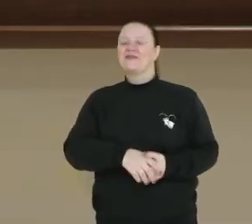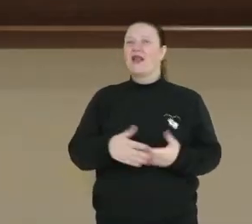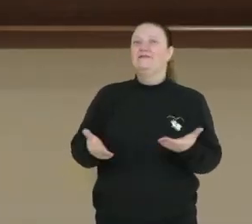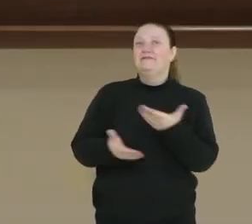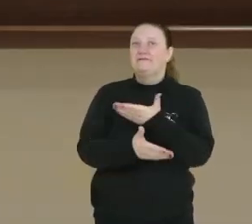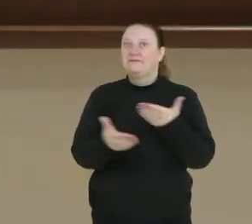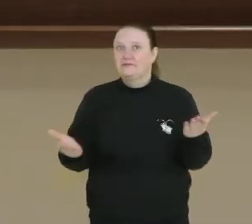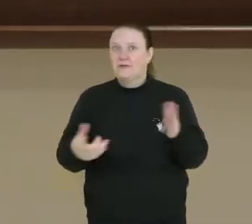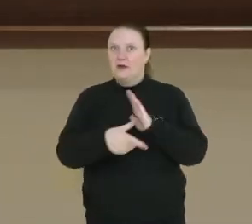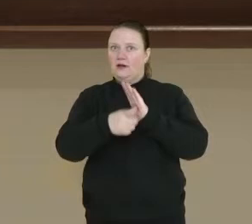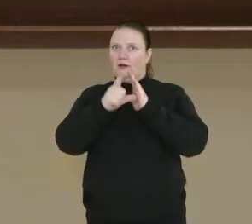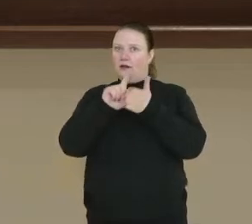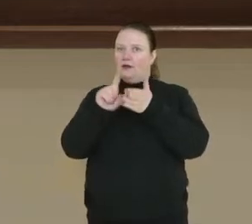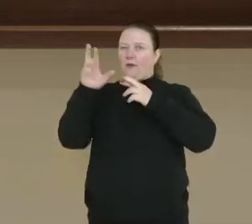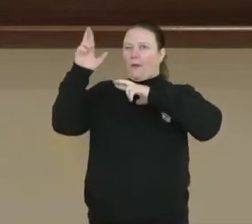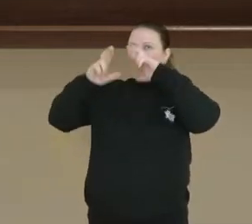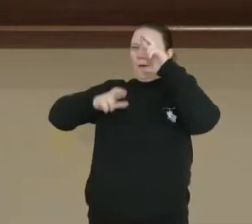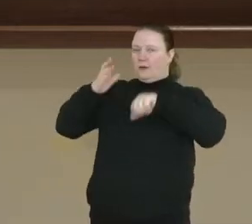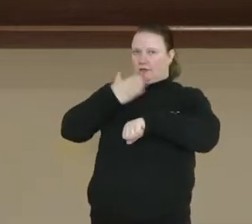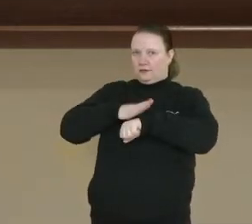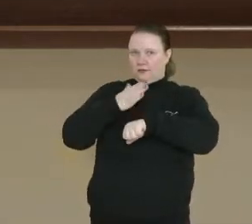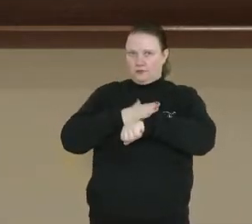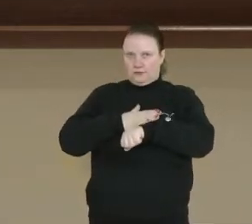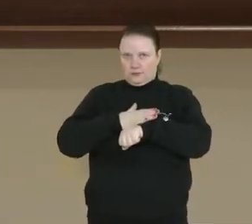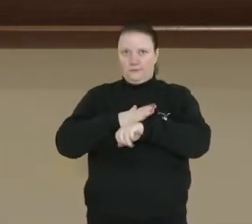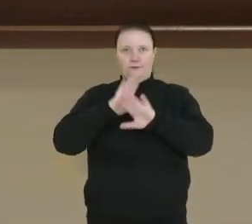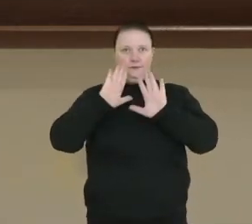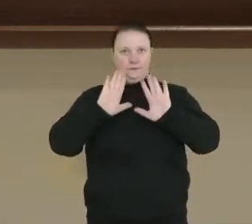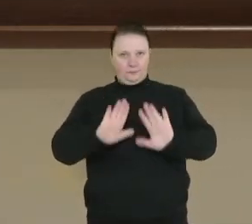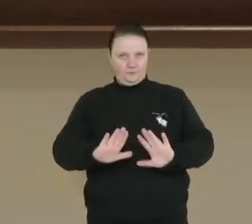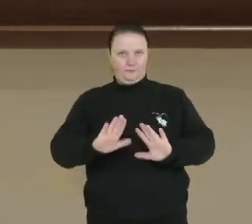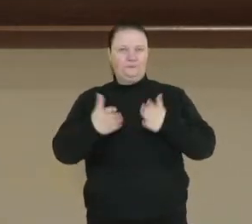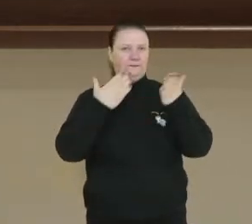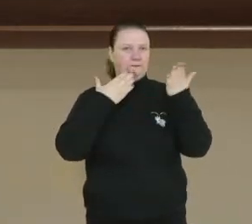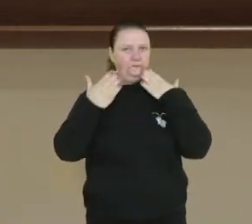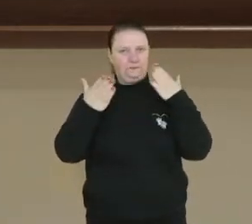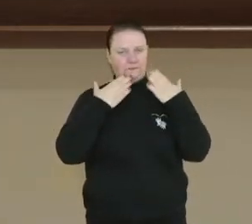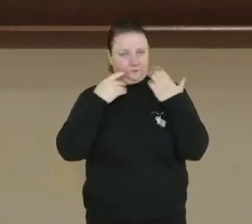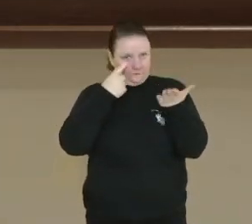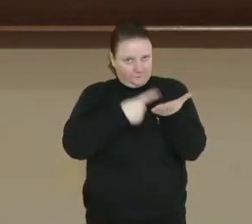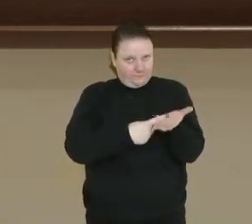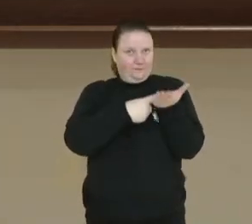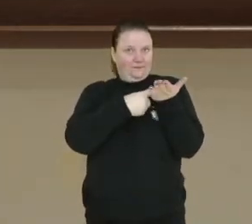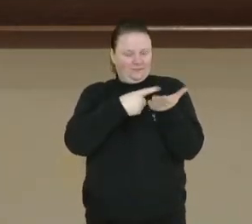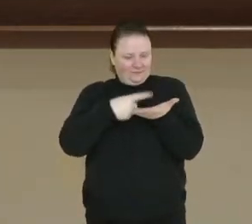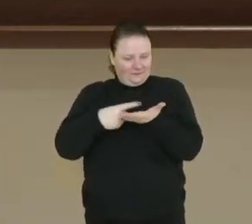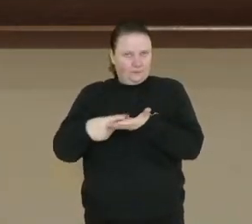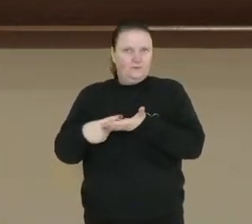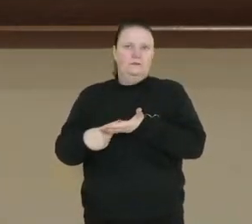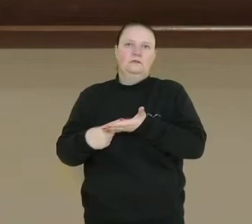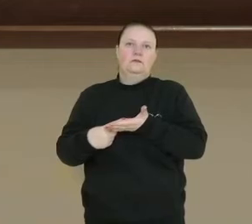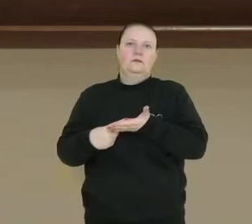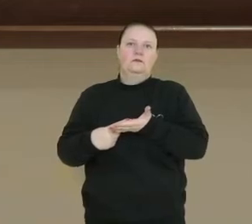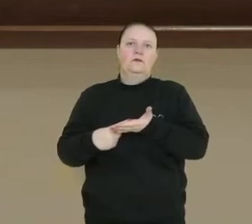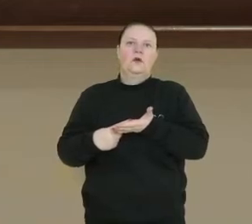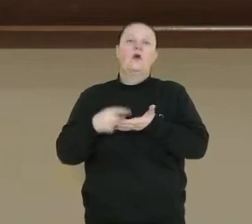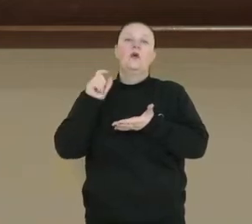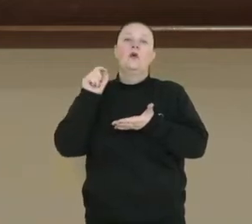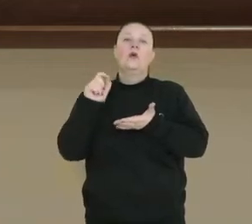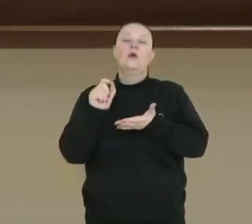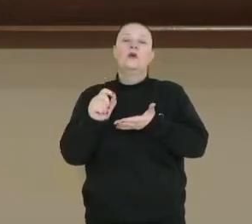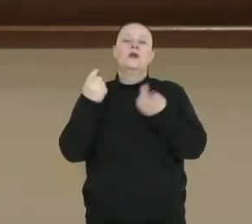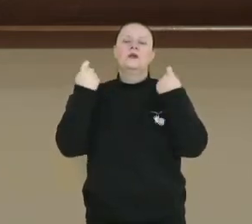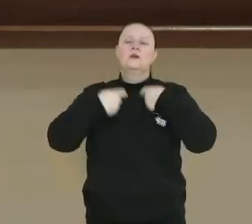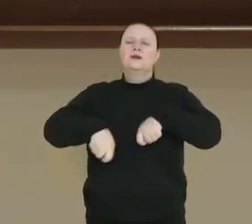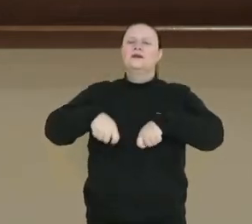Galera, antes da gente conferir o exercício, eu quero fazer aquilo que eu sempre converso com vocês, né? Fórmula é o menos importante, a gente precisa